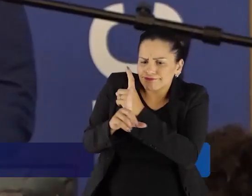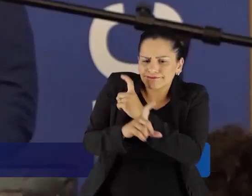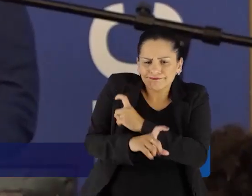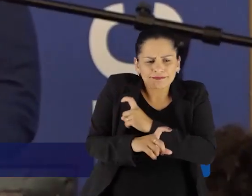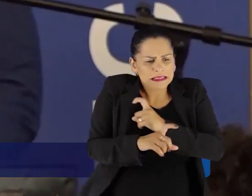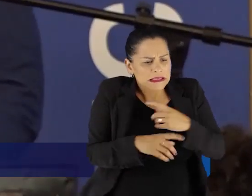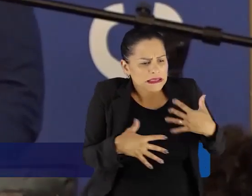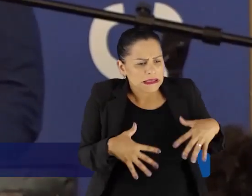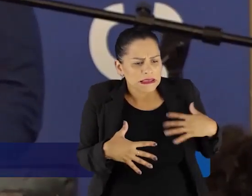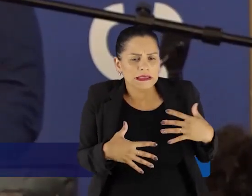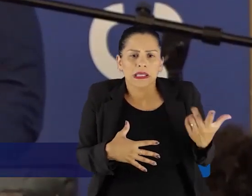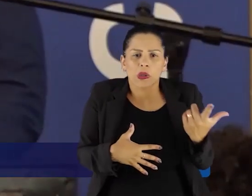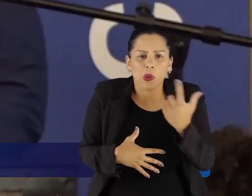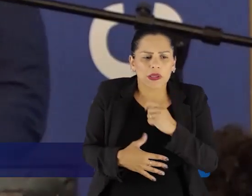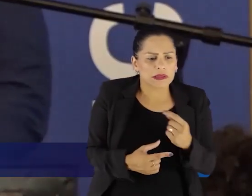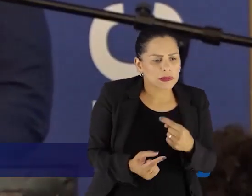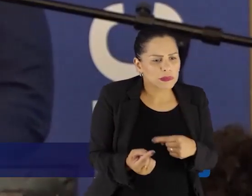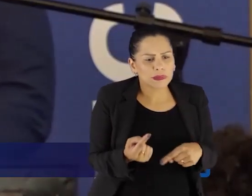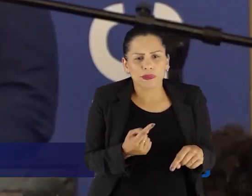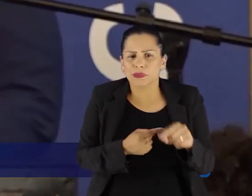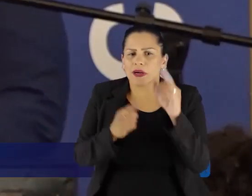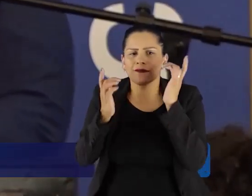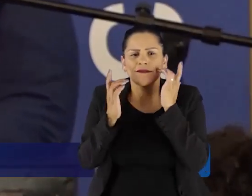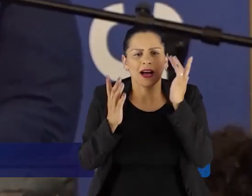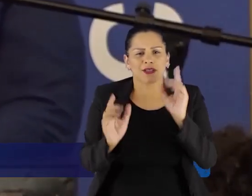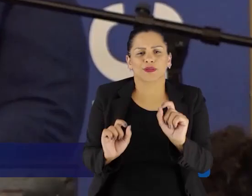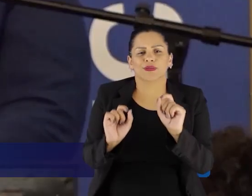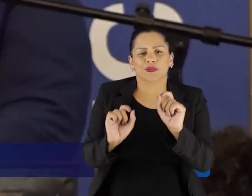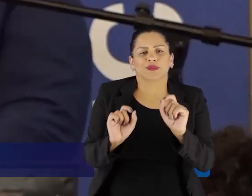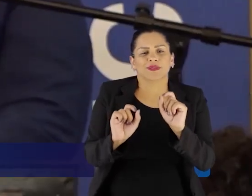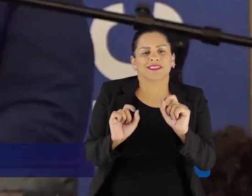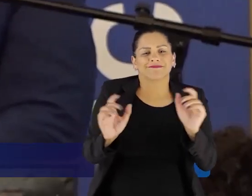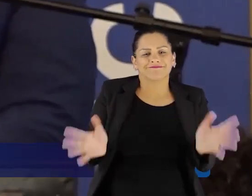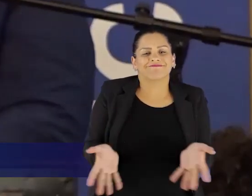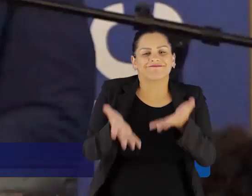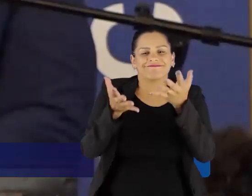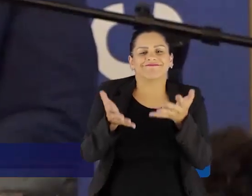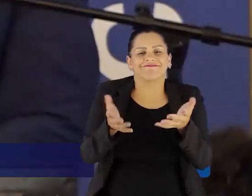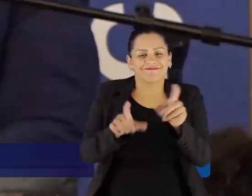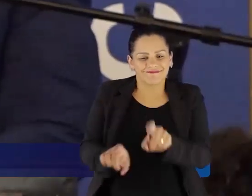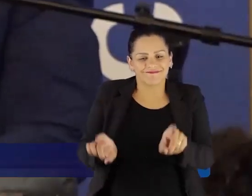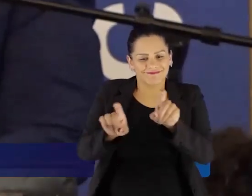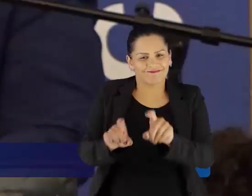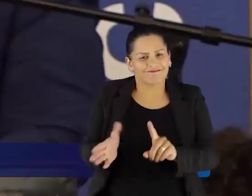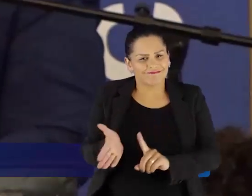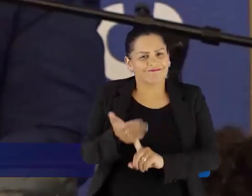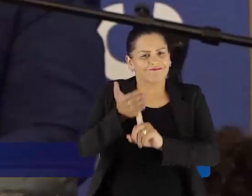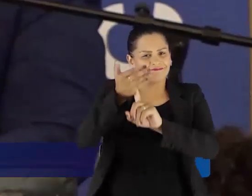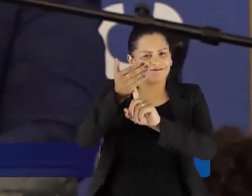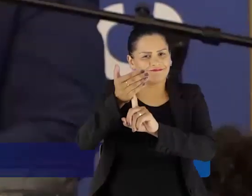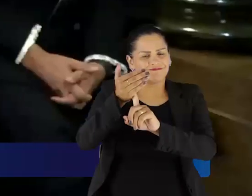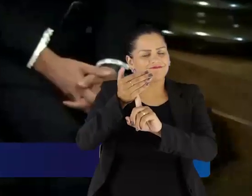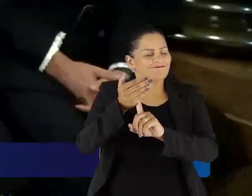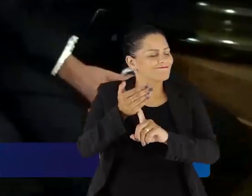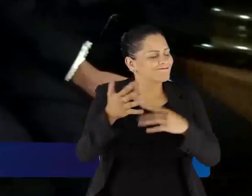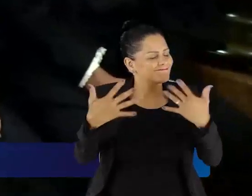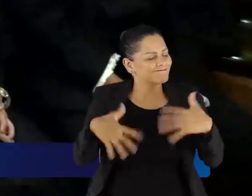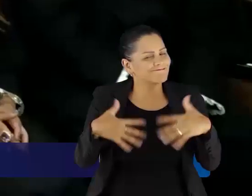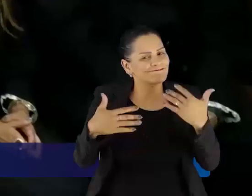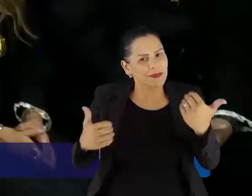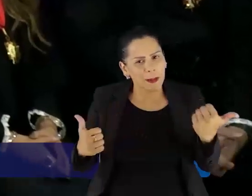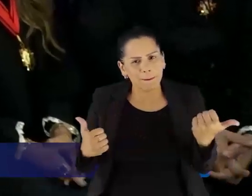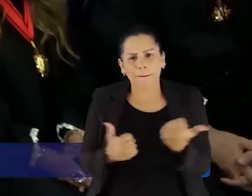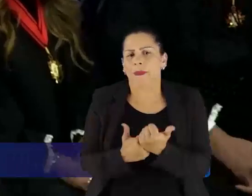uma facilidade que foi a informatização não né a tecnologia de informação foi ogum grande